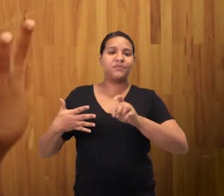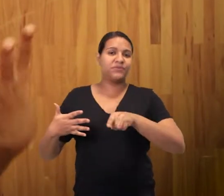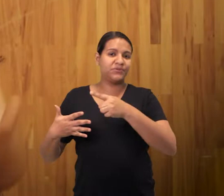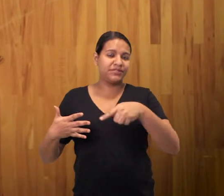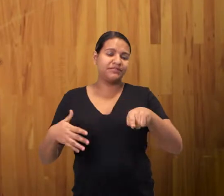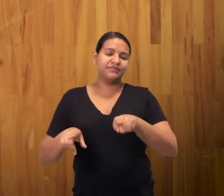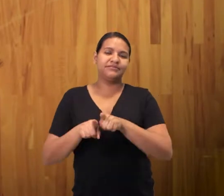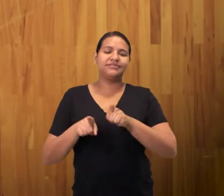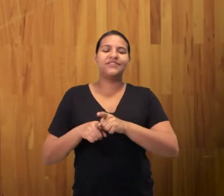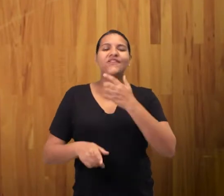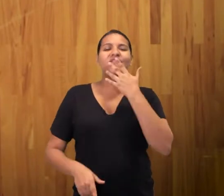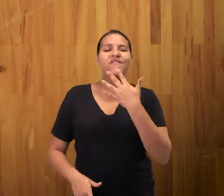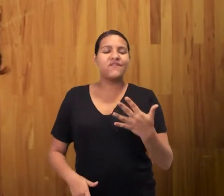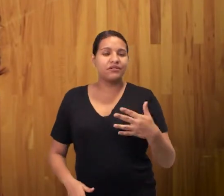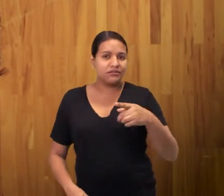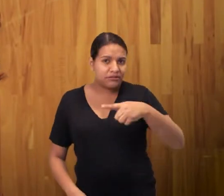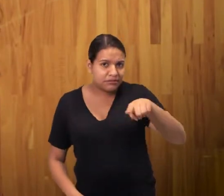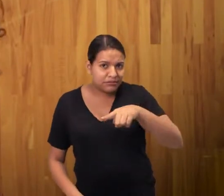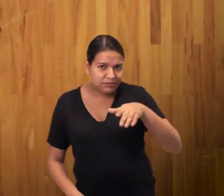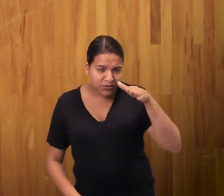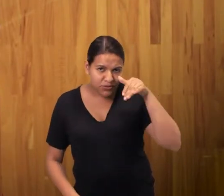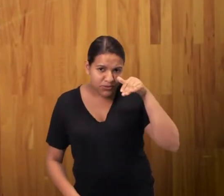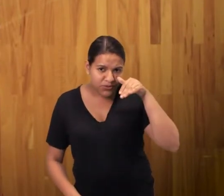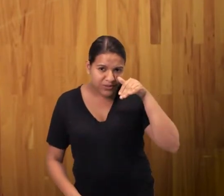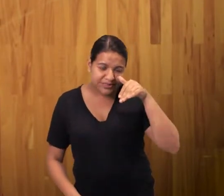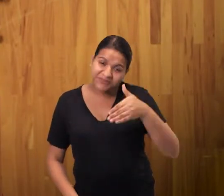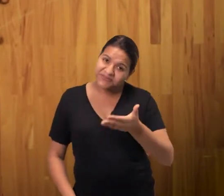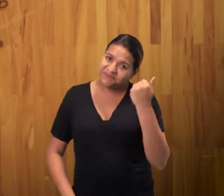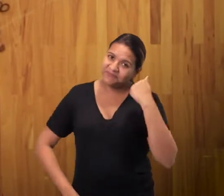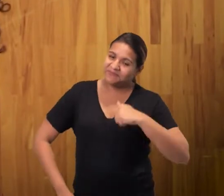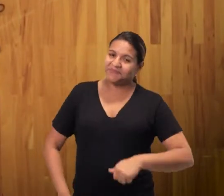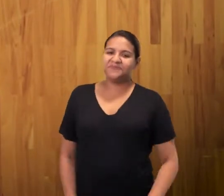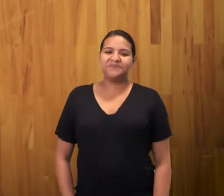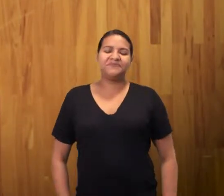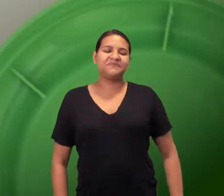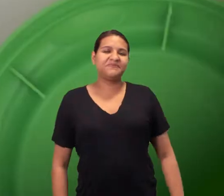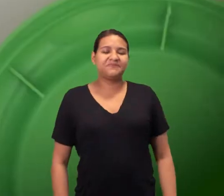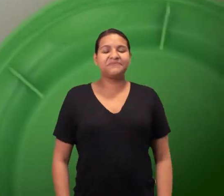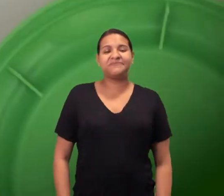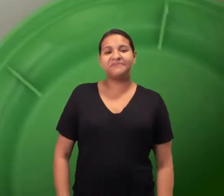muitas cores. Estão curiosos para saber que atividade é essa? Vamos lá?